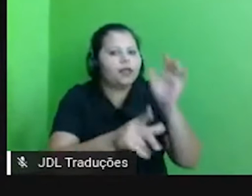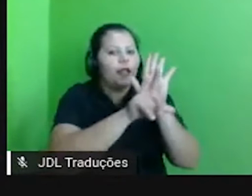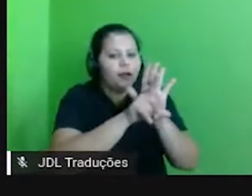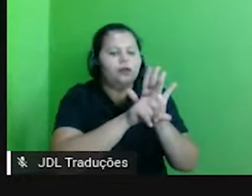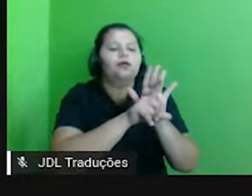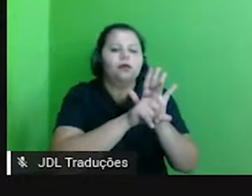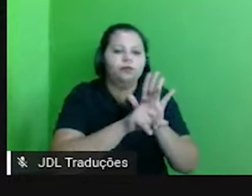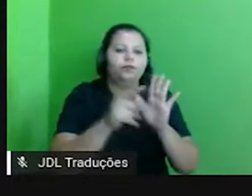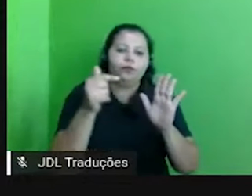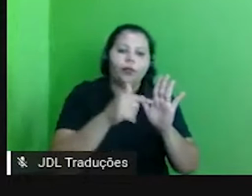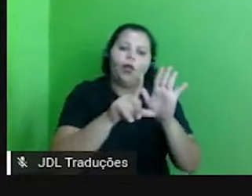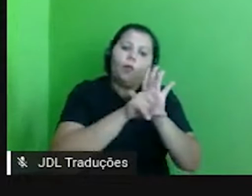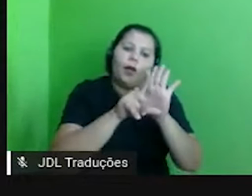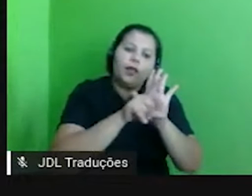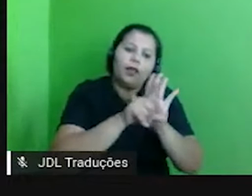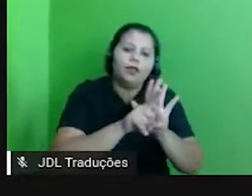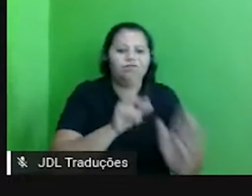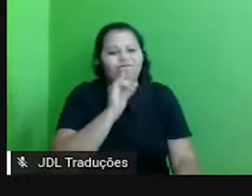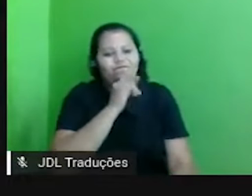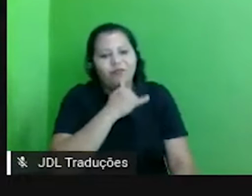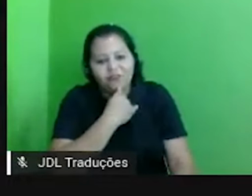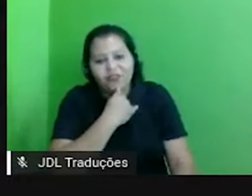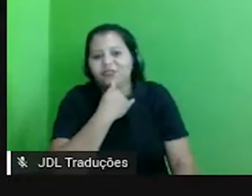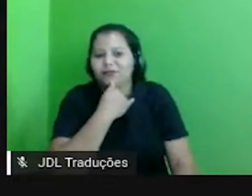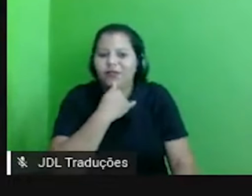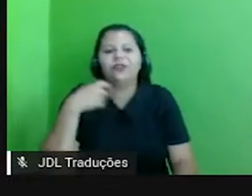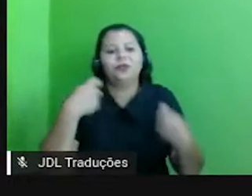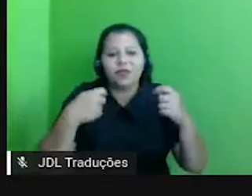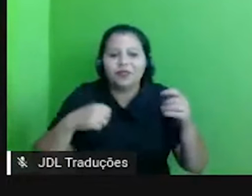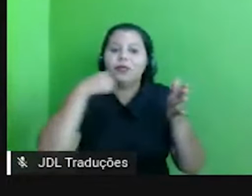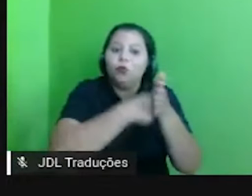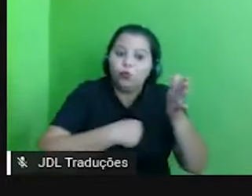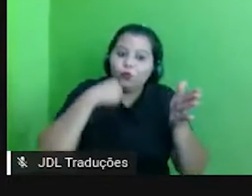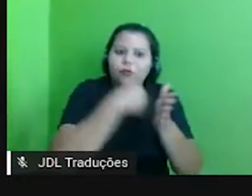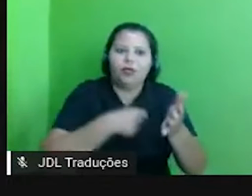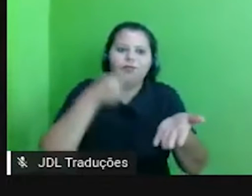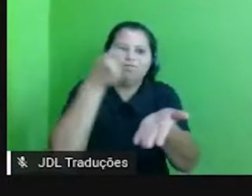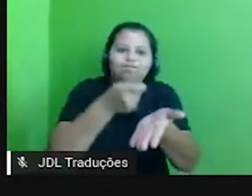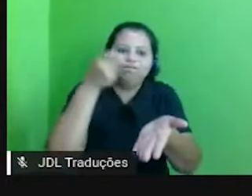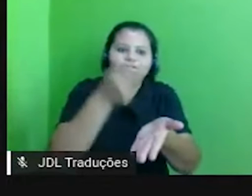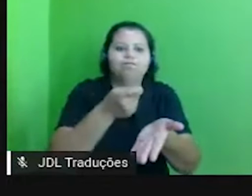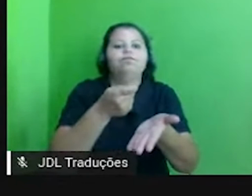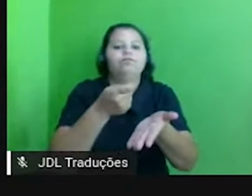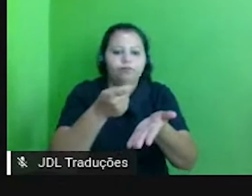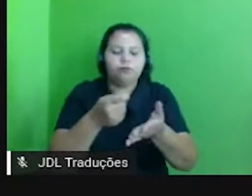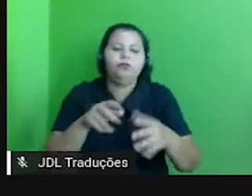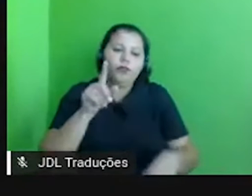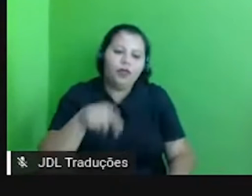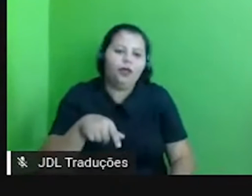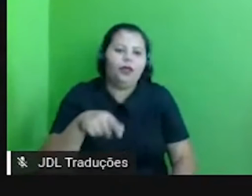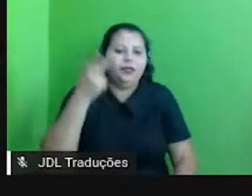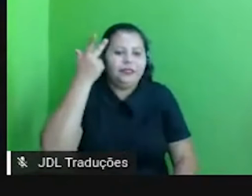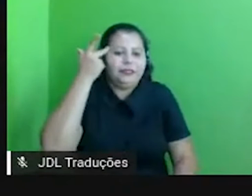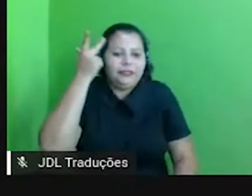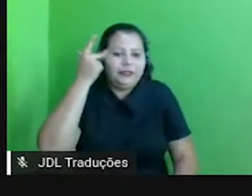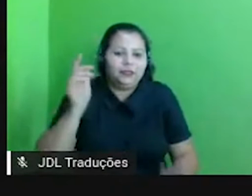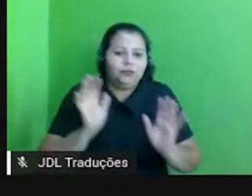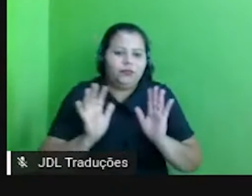uma lei que infelizmente a gente ainda precisa lutar para que ela seja posta em prática e aí geralmente isso é